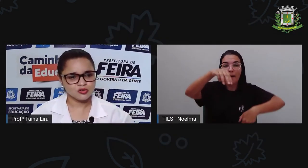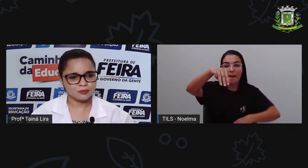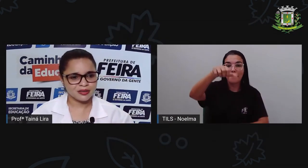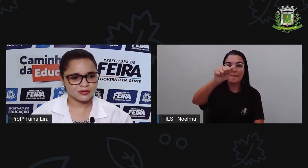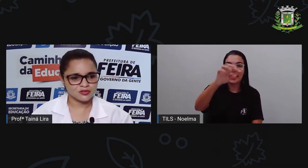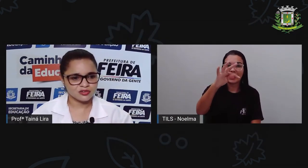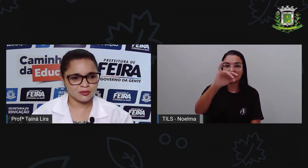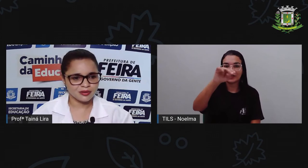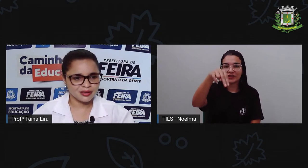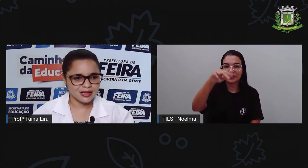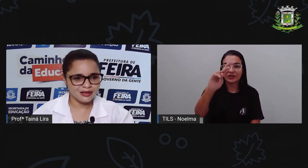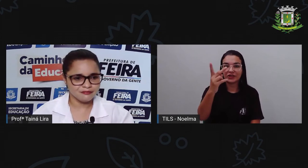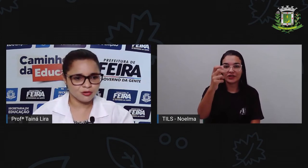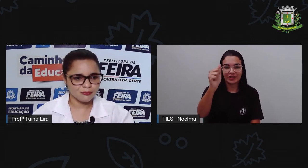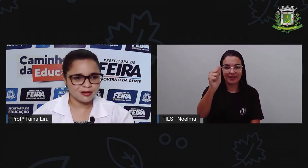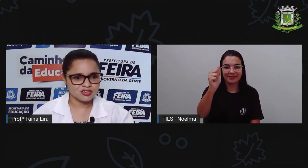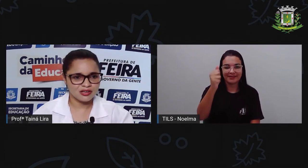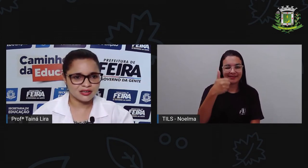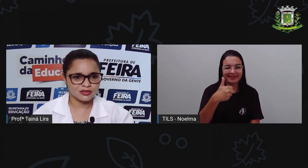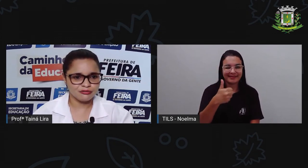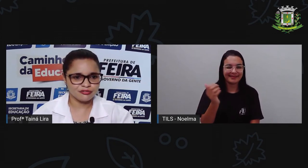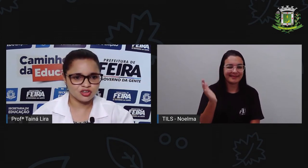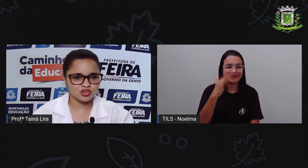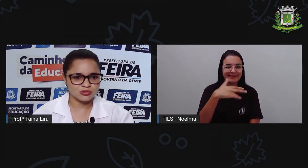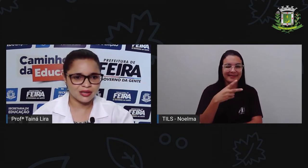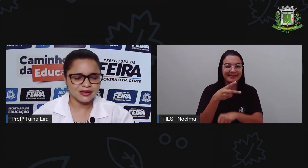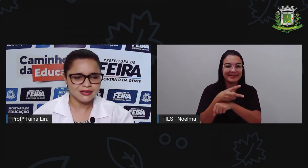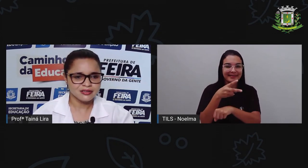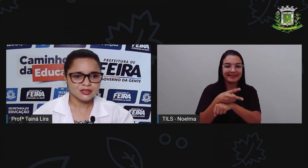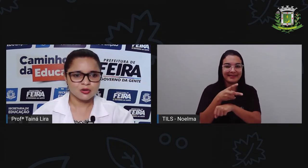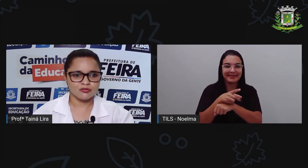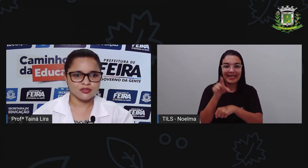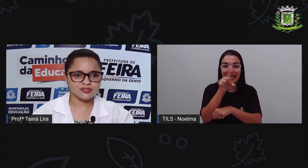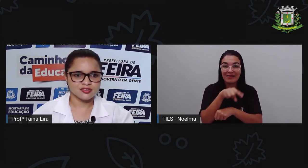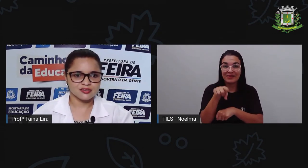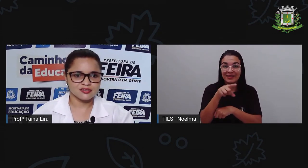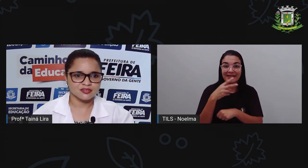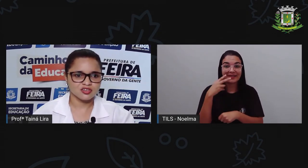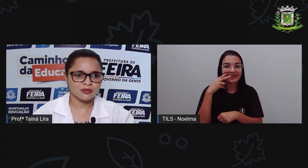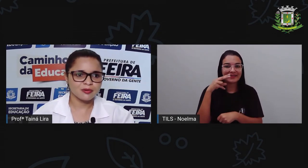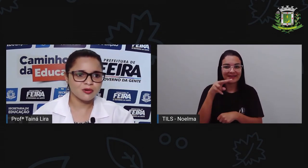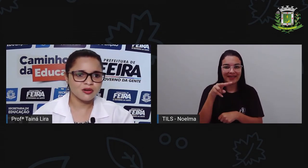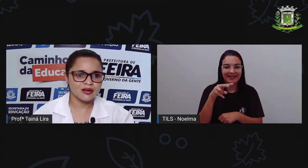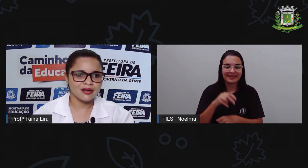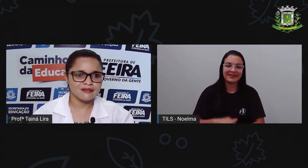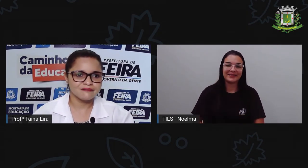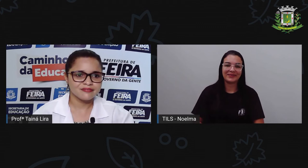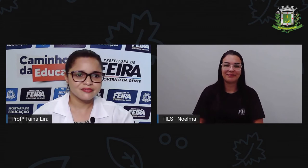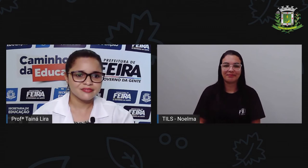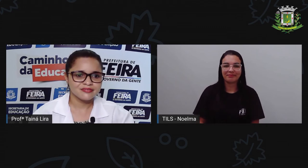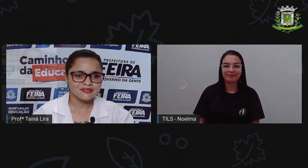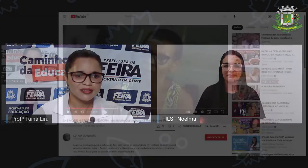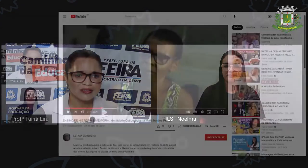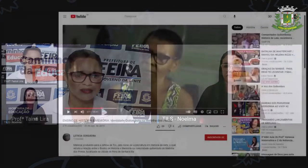dos Pretos. Então, bora lá? Vou compartilhar aqui o vídeo, tá? Com vocês. Deixa a Pró colocar.